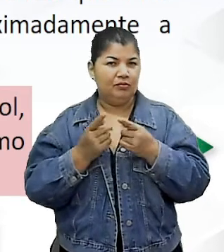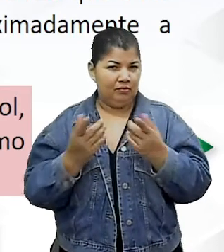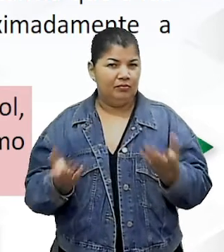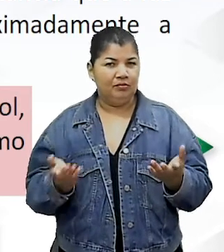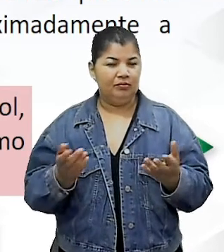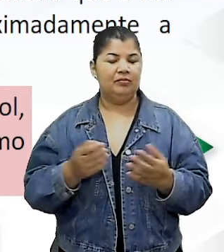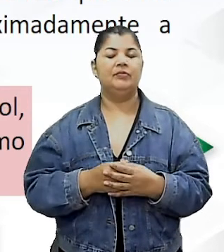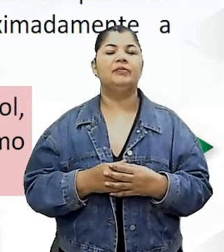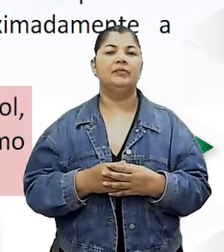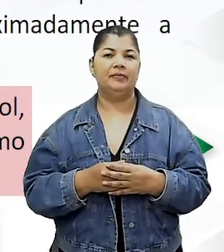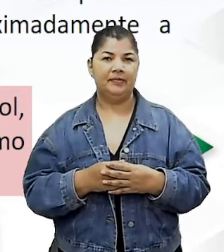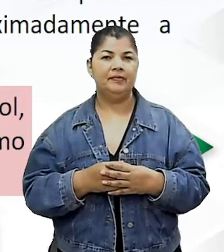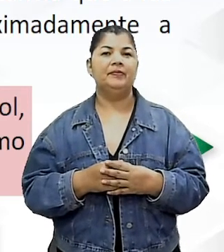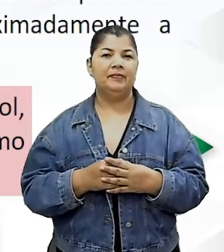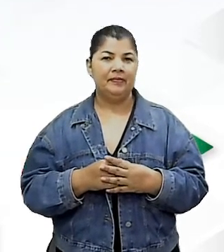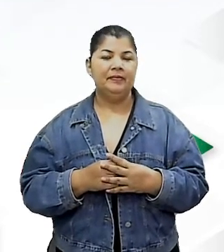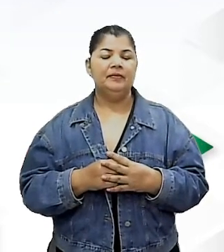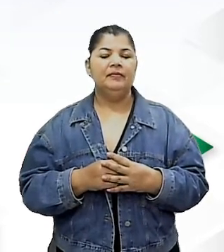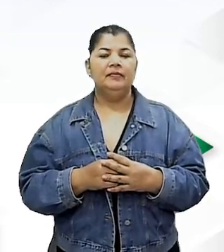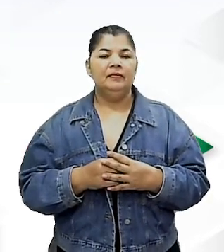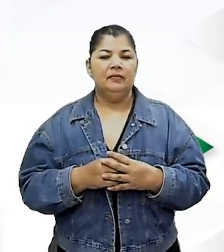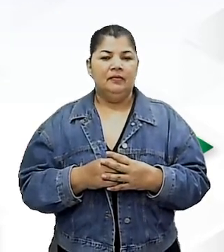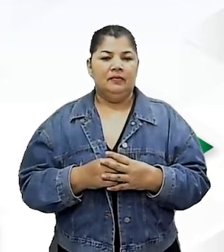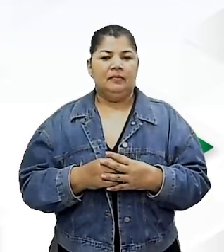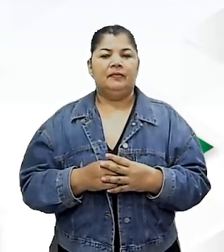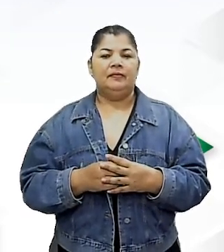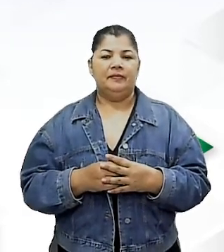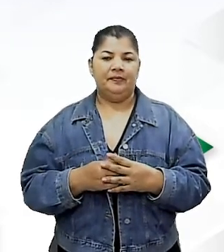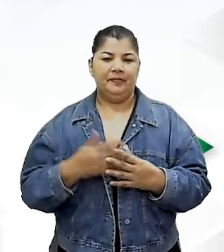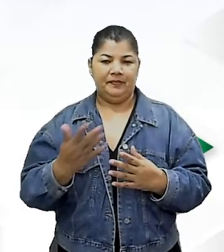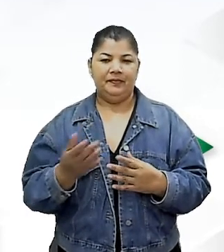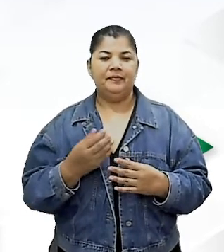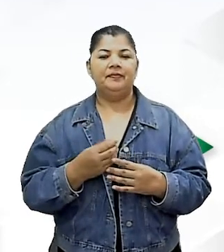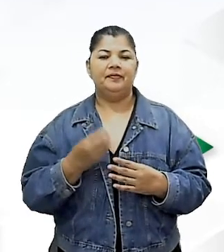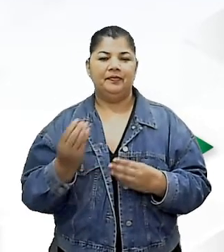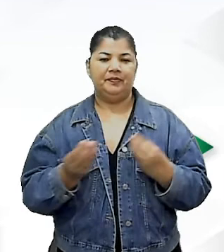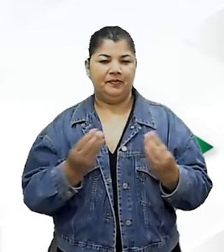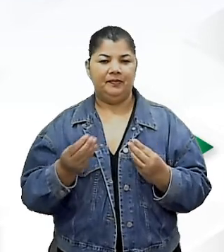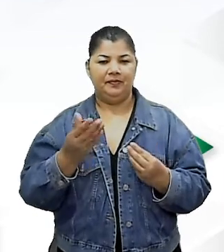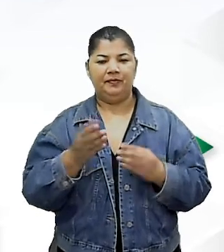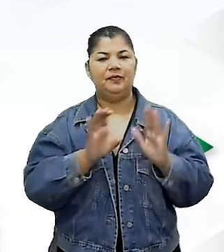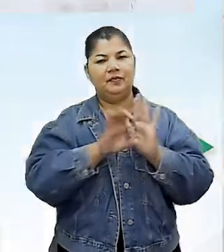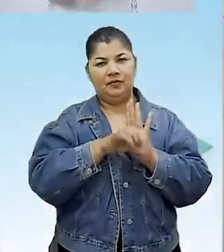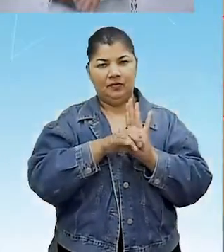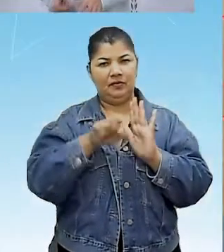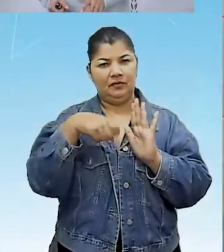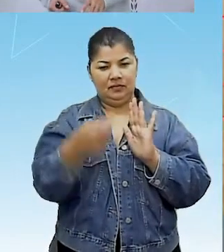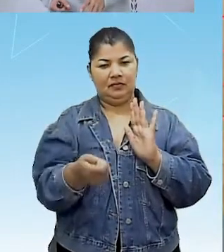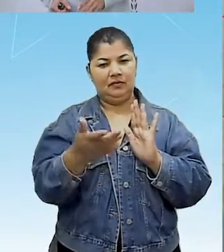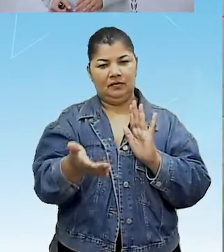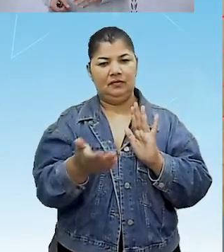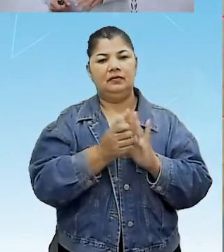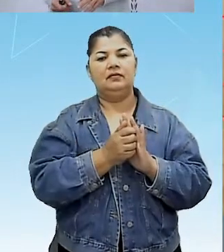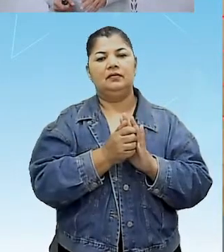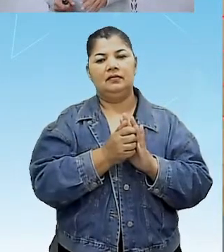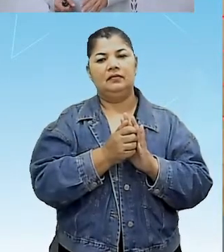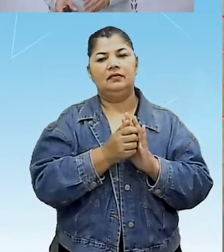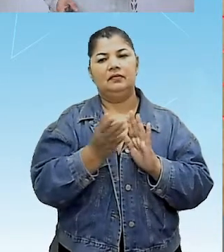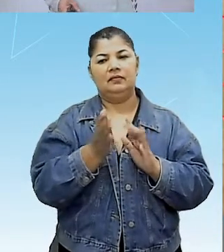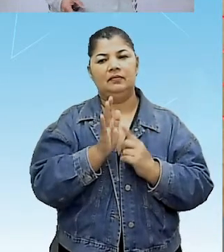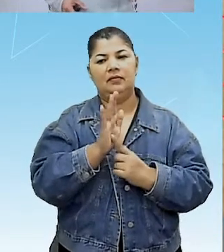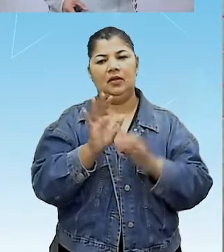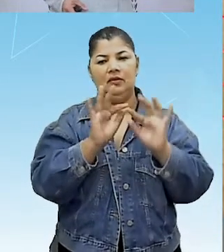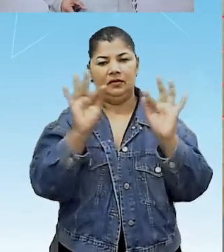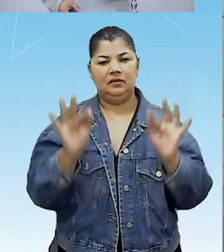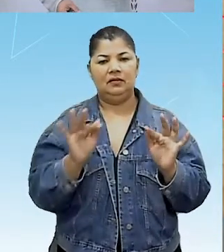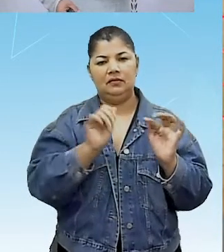ou um tamanho micro, tá? Vamos mostrar como é que faz? Claro, o conceito é esse, ó. Algebricamente a gente expõe assim, ó,